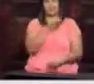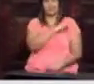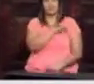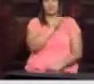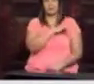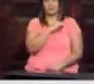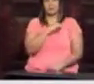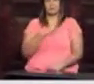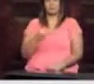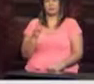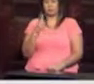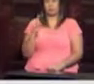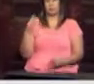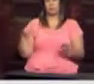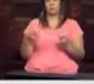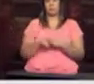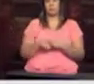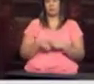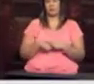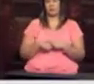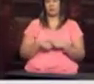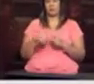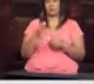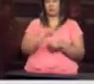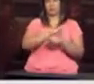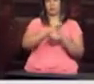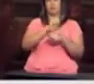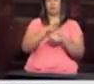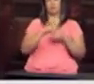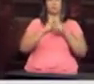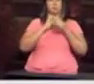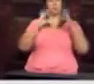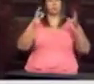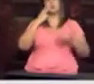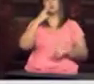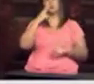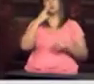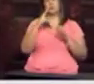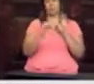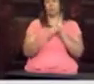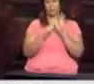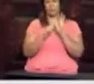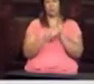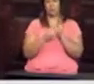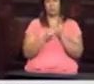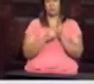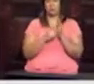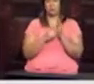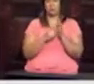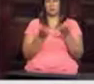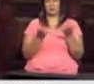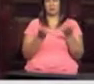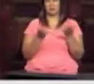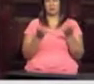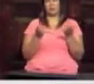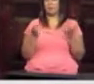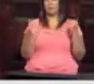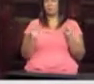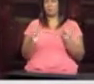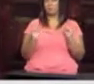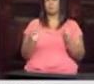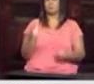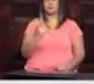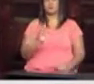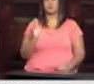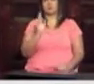os estados americanos que estão liberando a maconha, olha, a descriminalização da maconha. Ou, enfim,